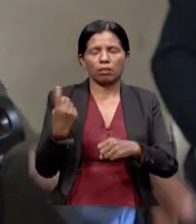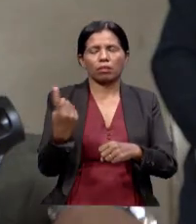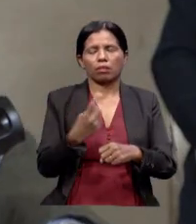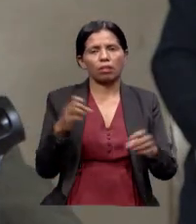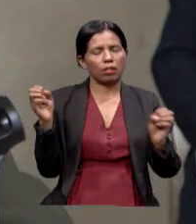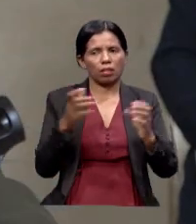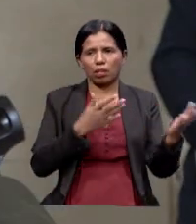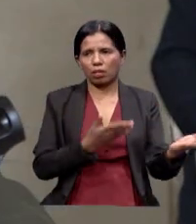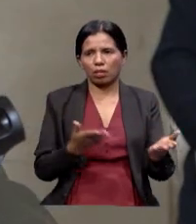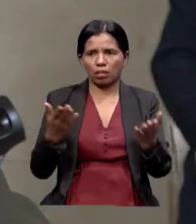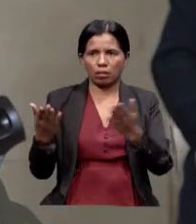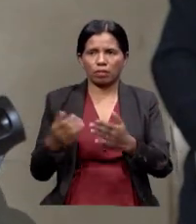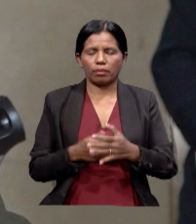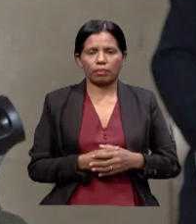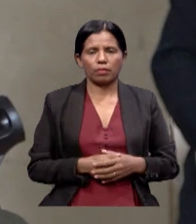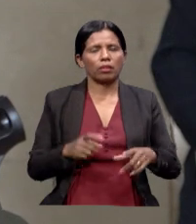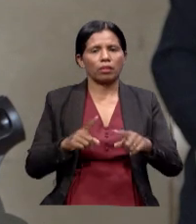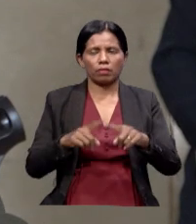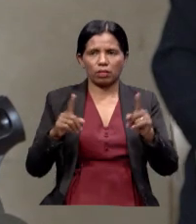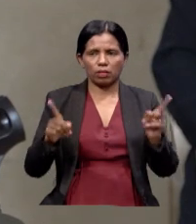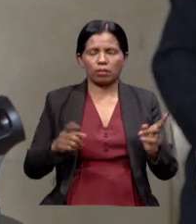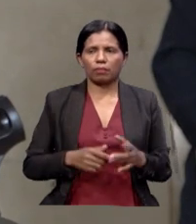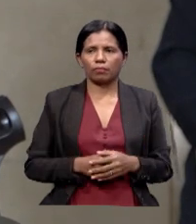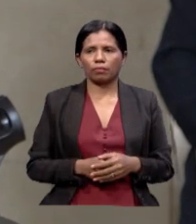lori. Ne pelo contrario, lori